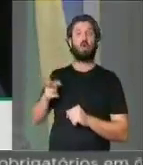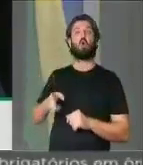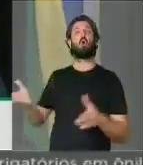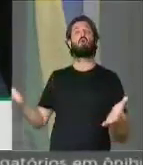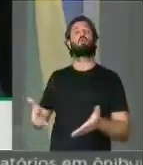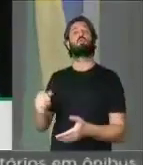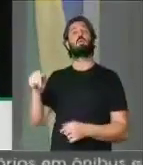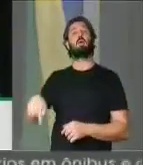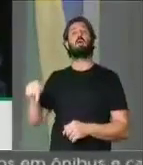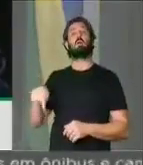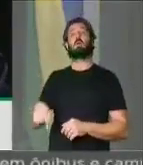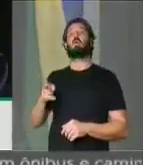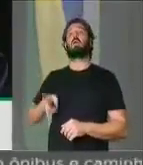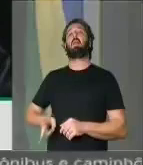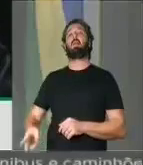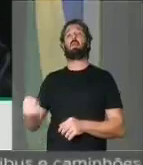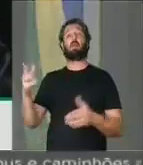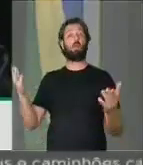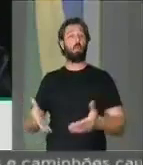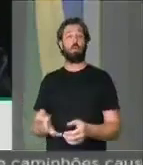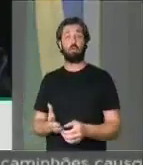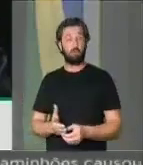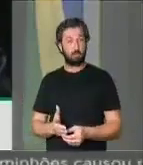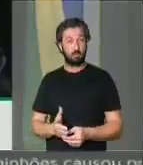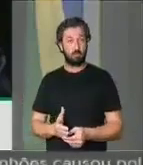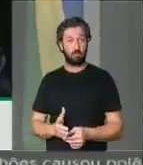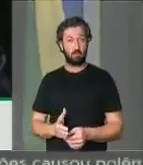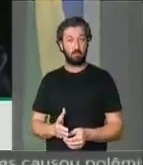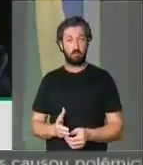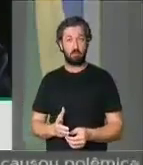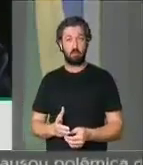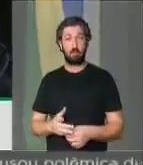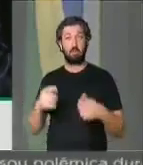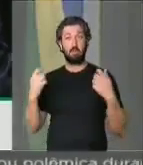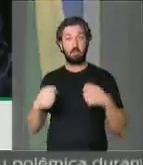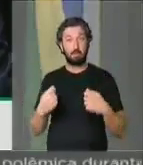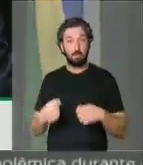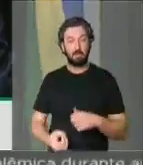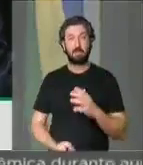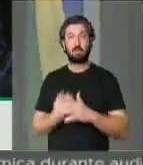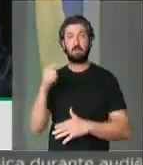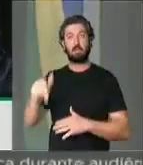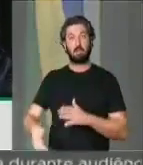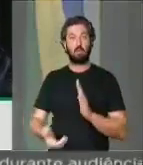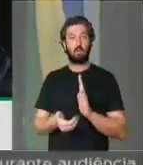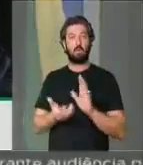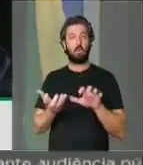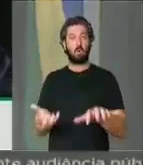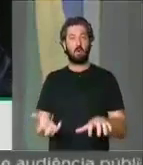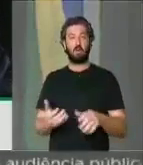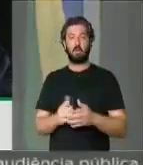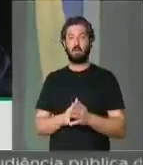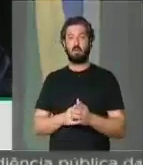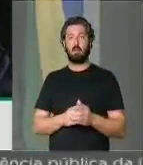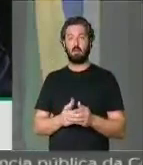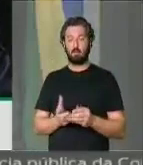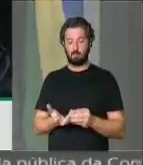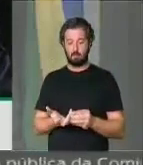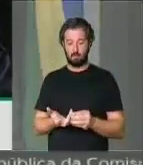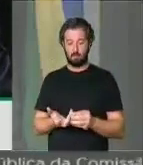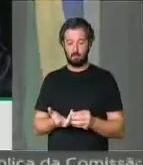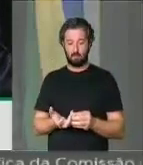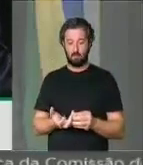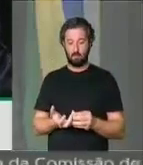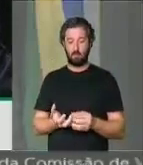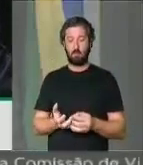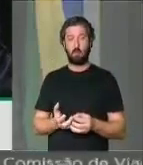a existir e são permanentes nos dias de hoje. É necessário que nasça nesse Congresso posições